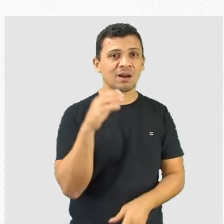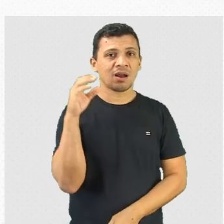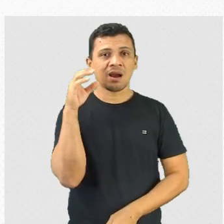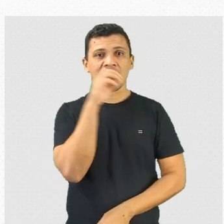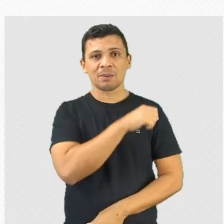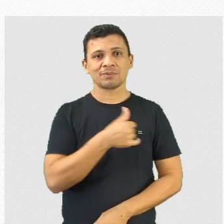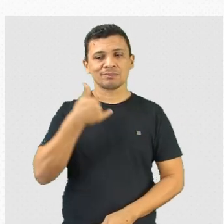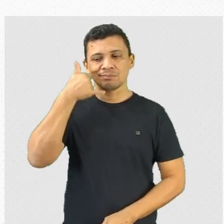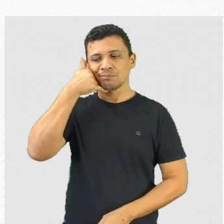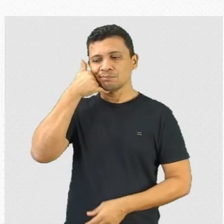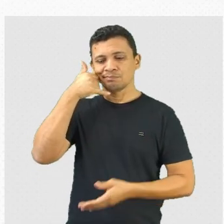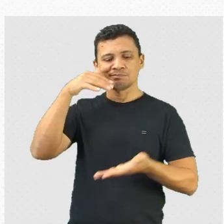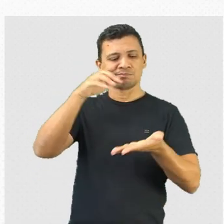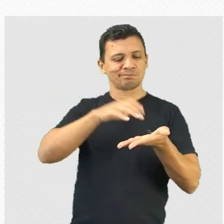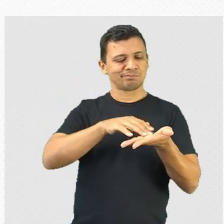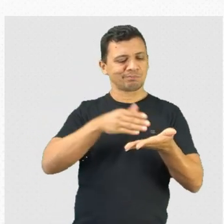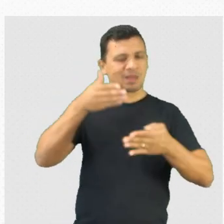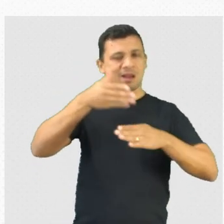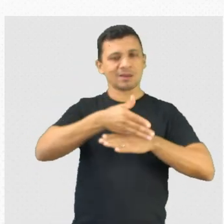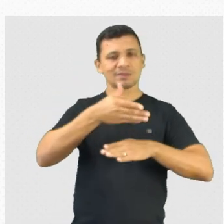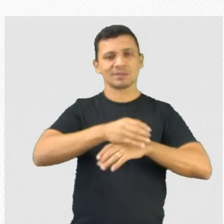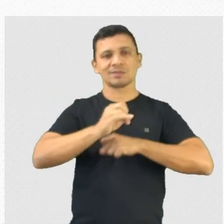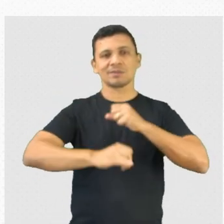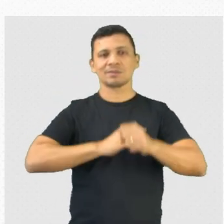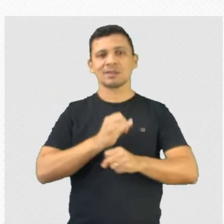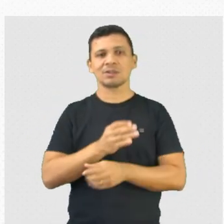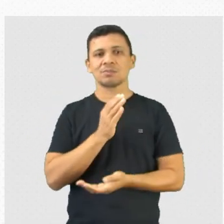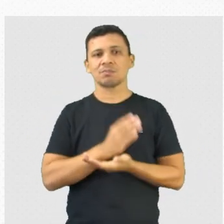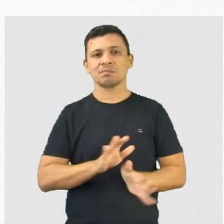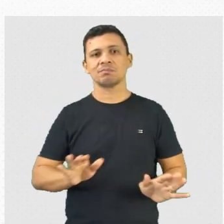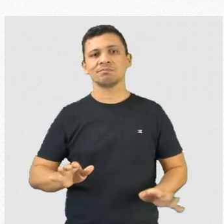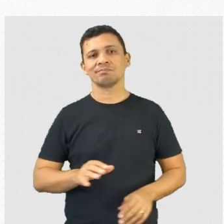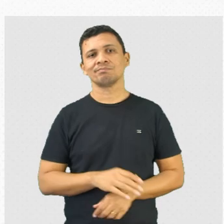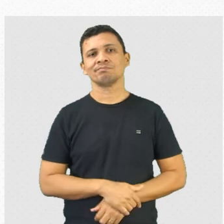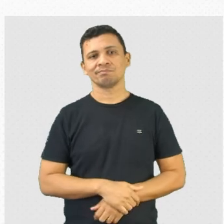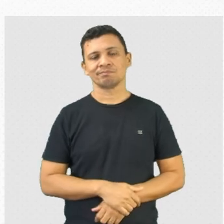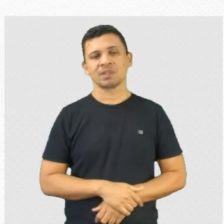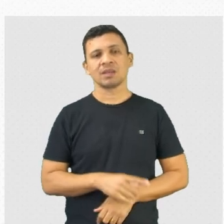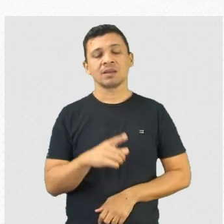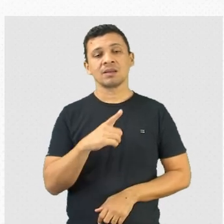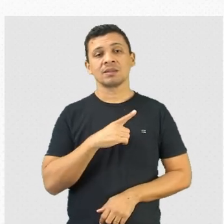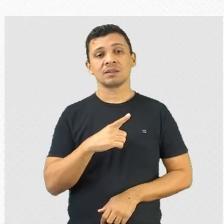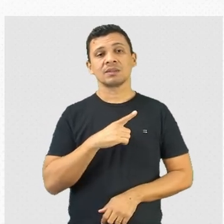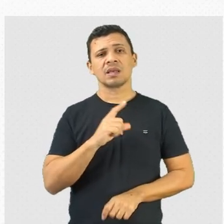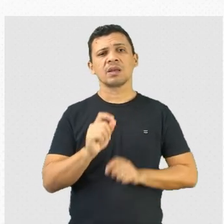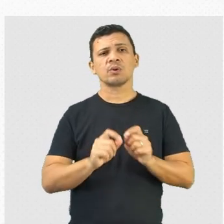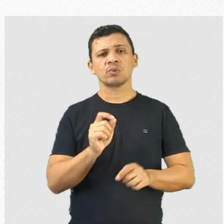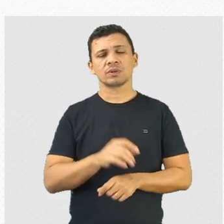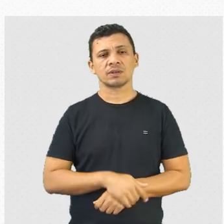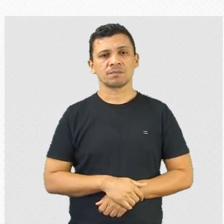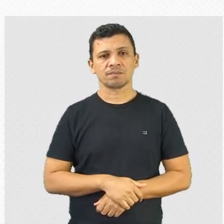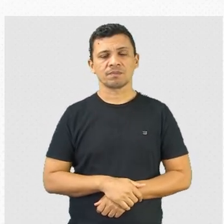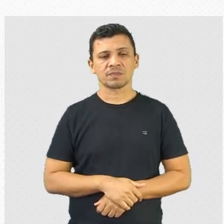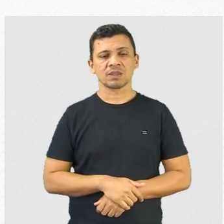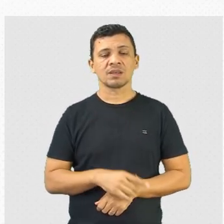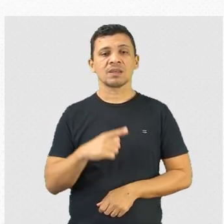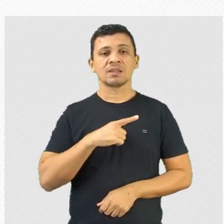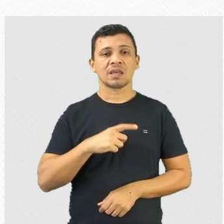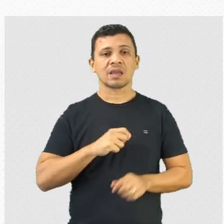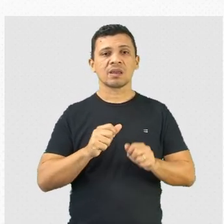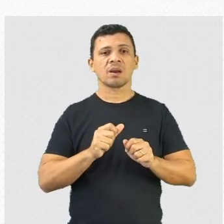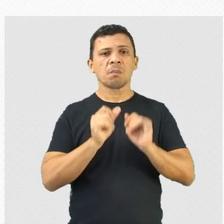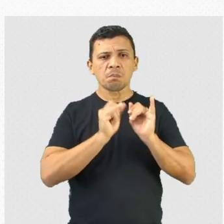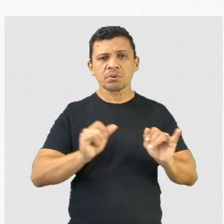tu ligar teu celular, ter acesso à internet, pronto. Ali você vai ter um veículo de